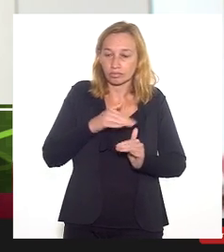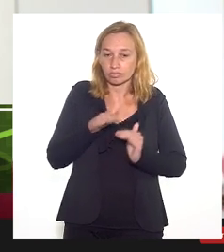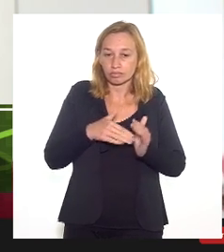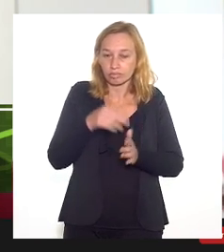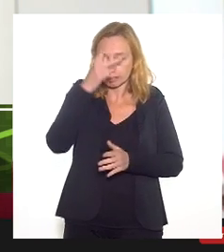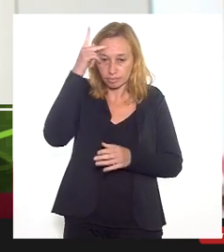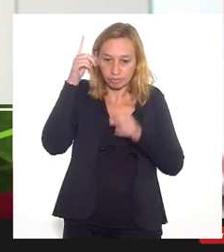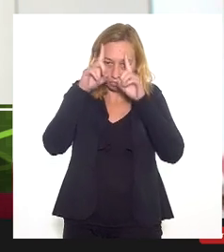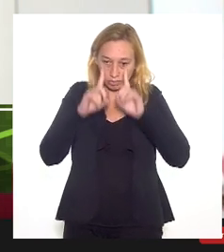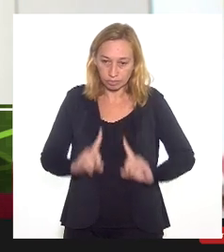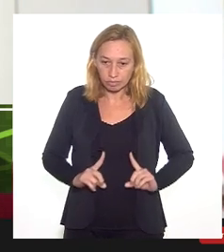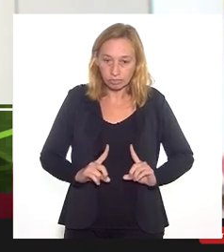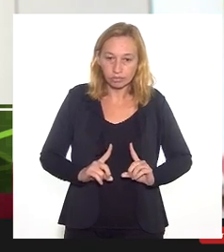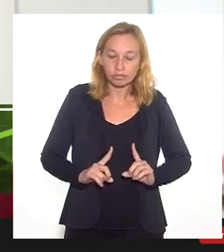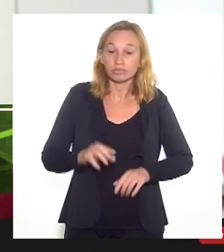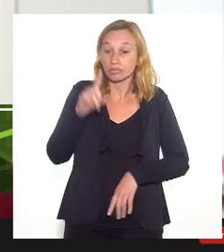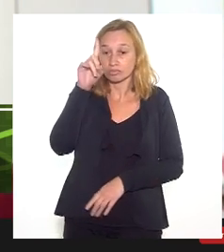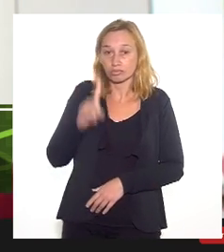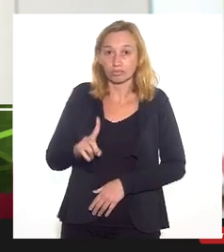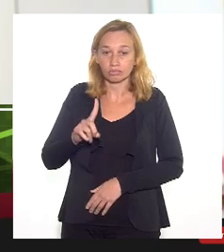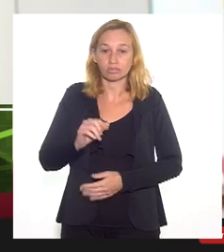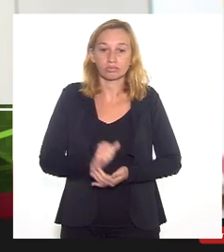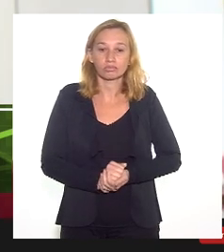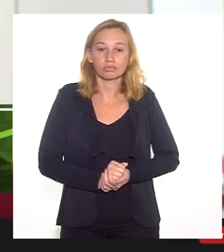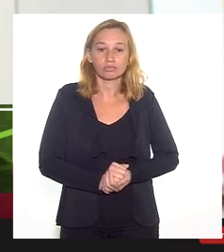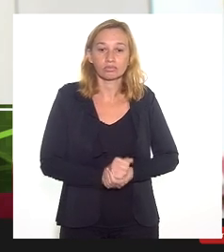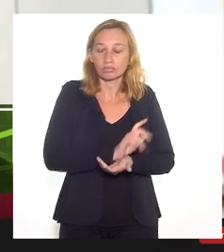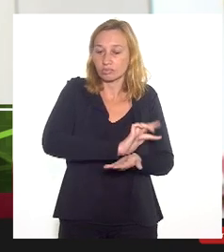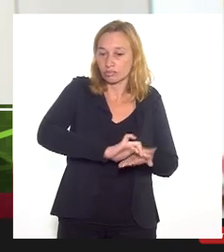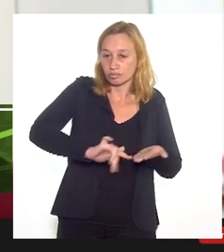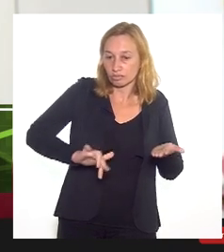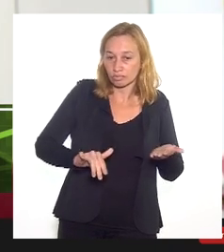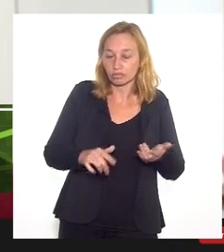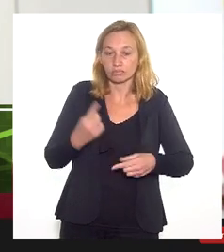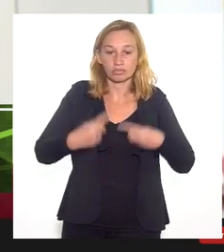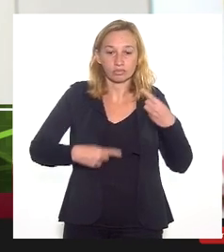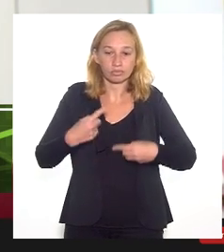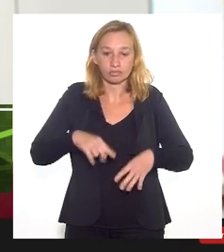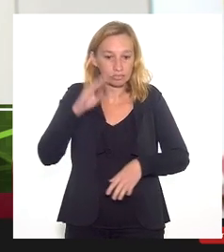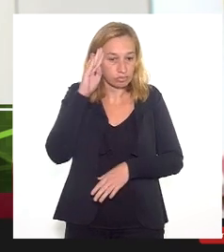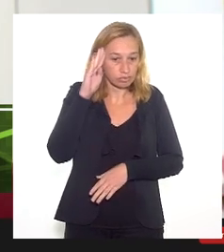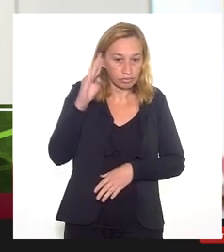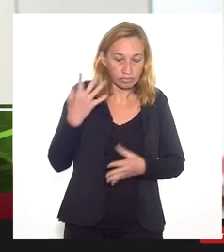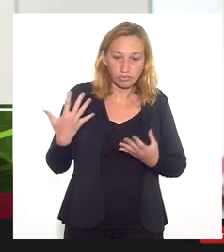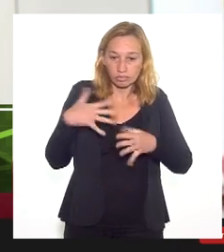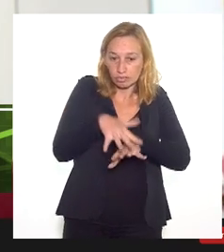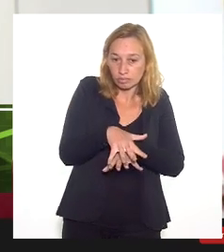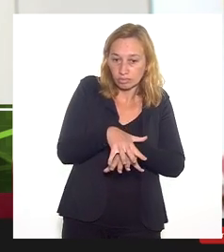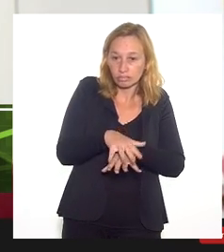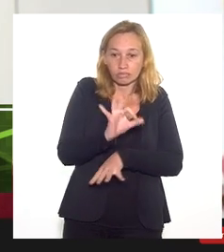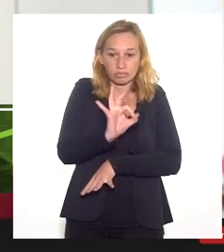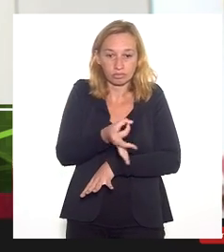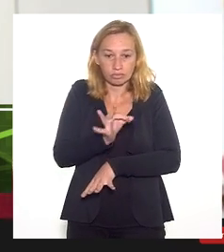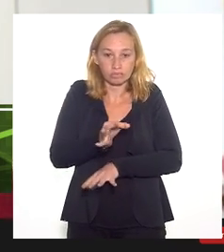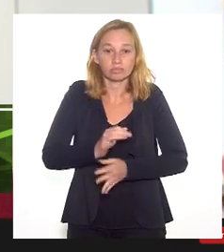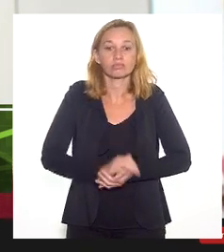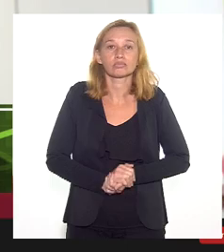deficiência da garantia do direito a uma série de políticas fundamentais para que a inclusão se consolide de fato